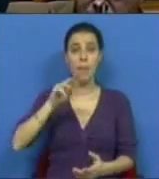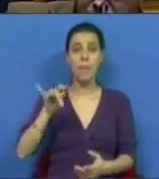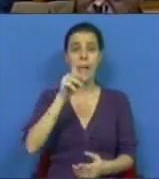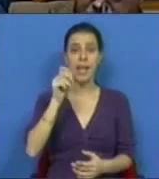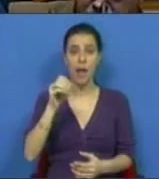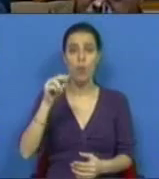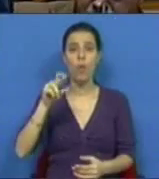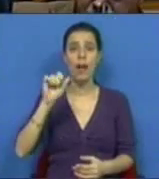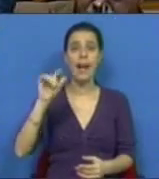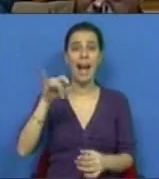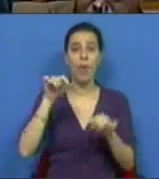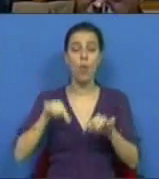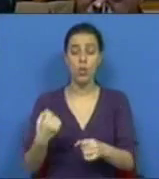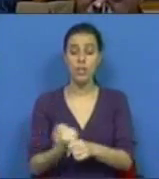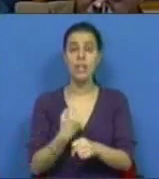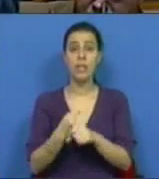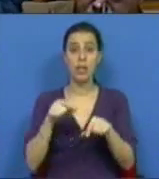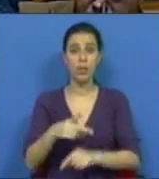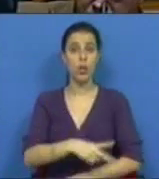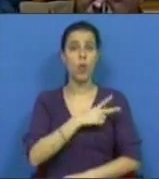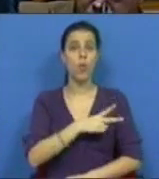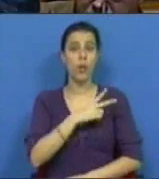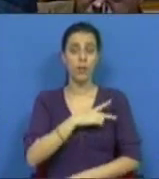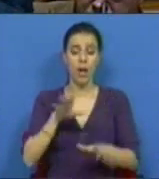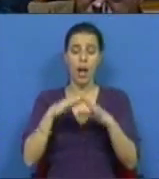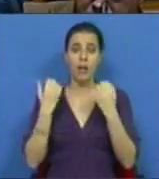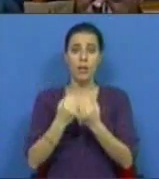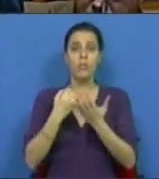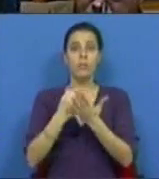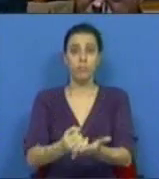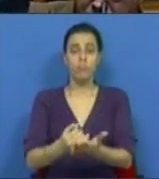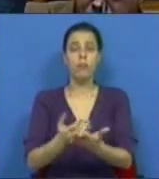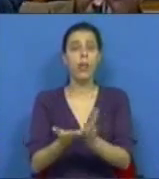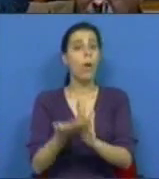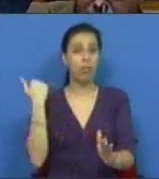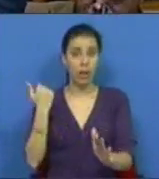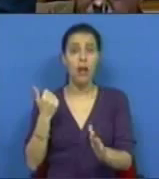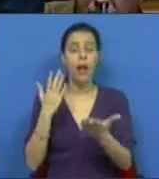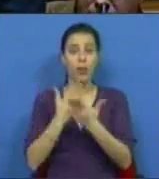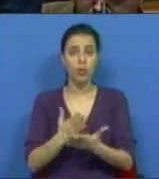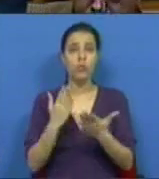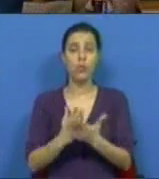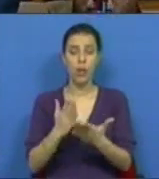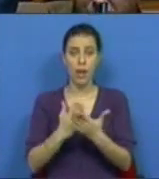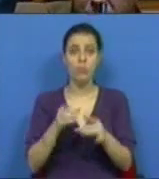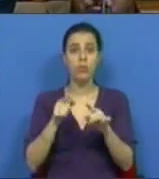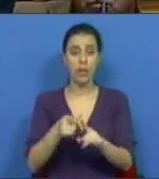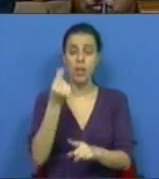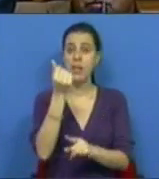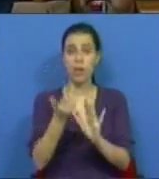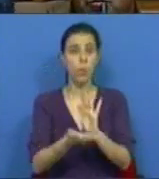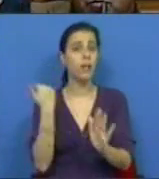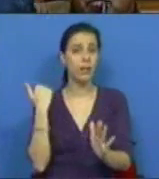Gago, porque hoje os serviços das universidades e da ação social escolar estão a retirar aos estudantes esse